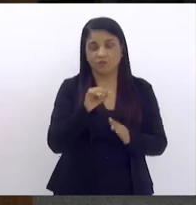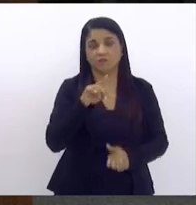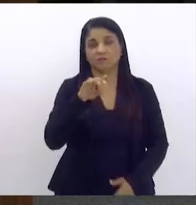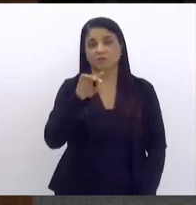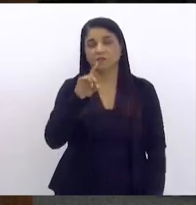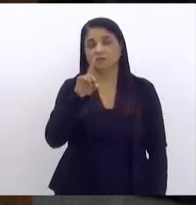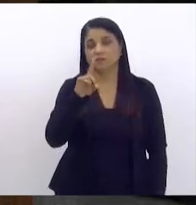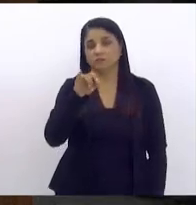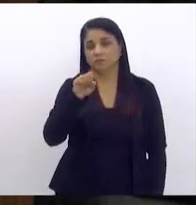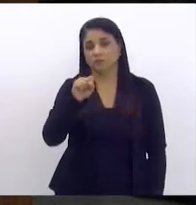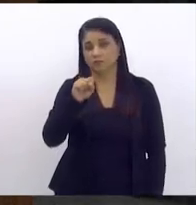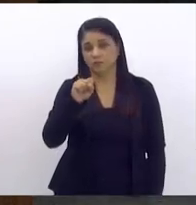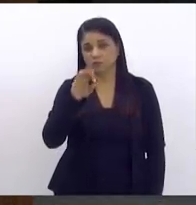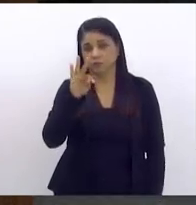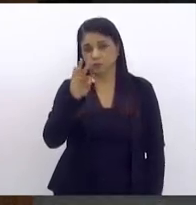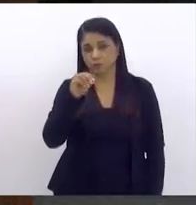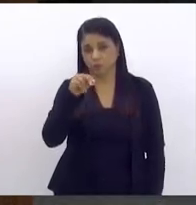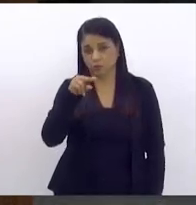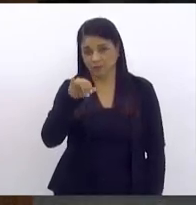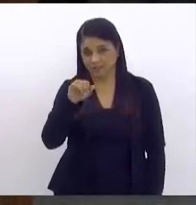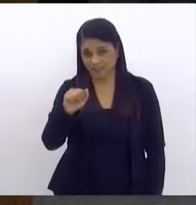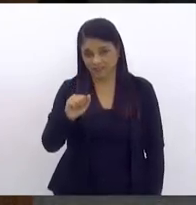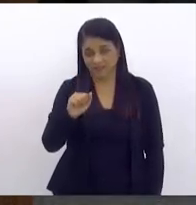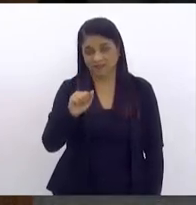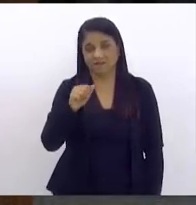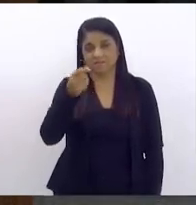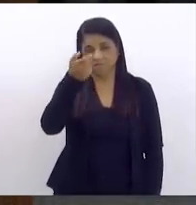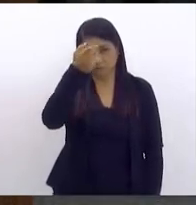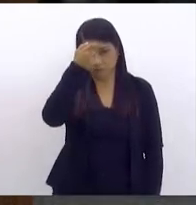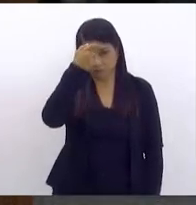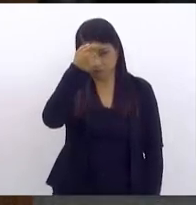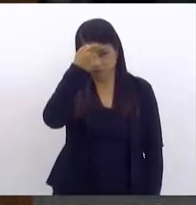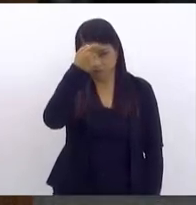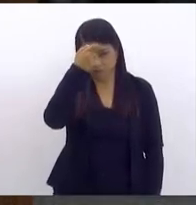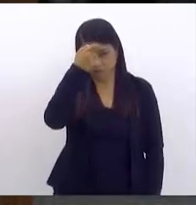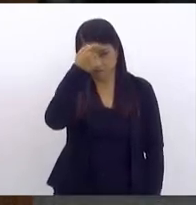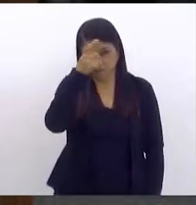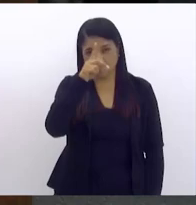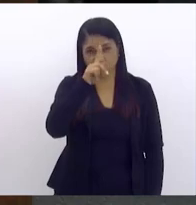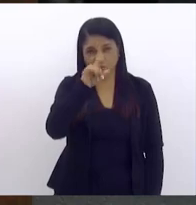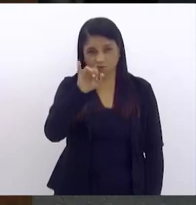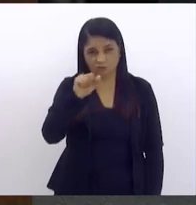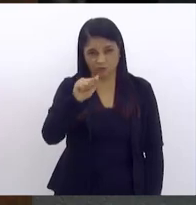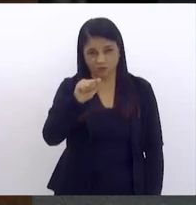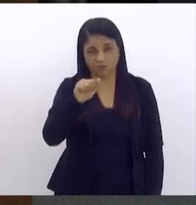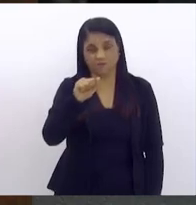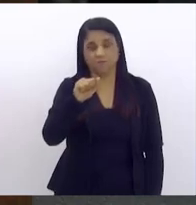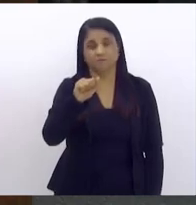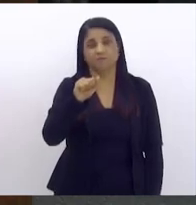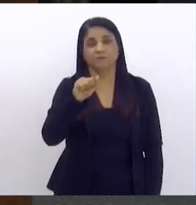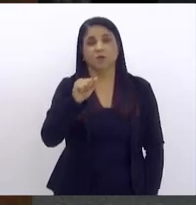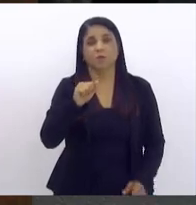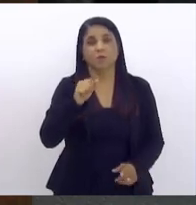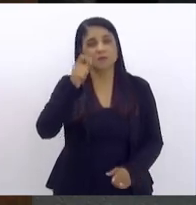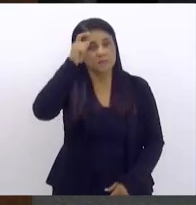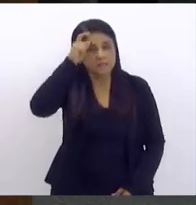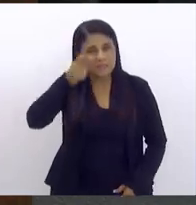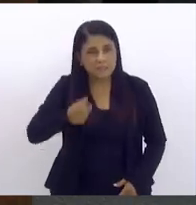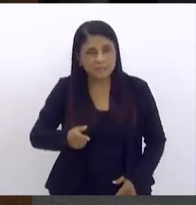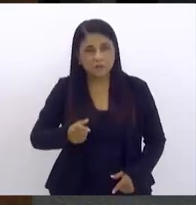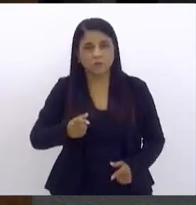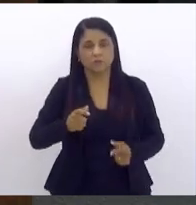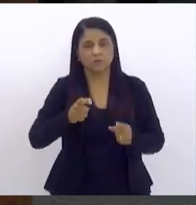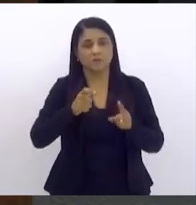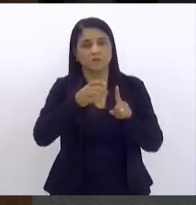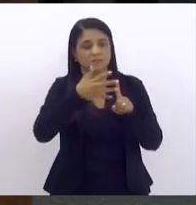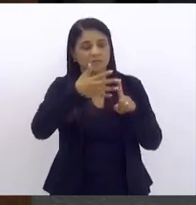Na verdade, é o dia estadual da conscientização sobre a distonia, que é uma síndrome neurológica